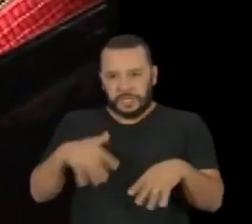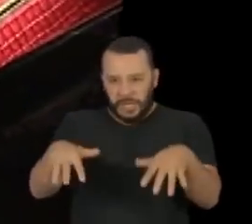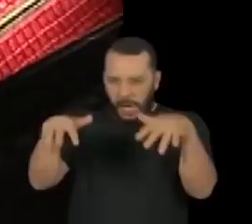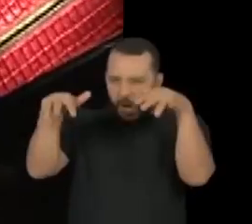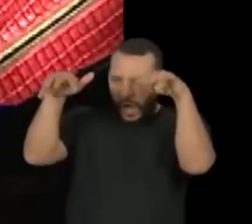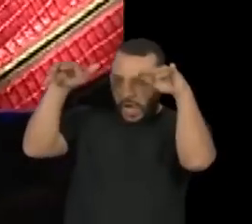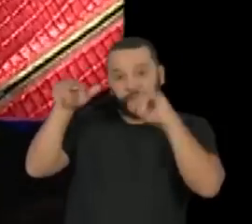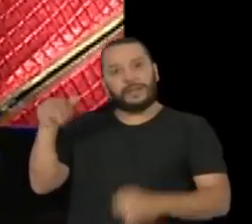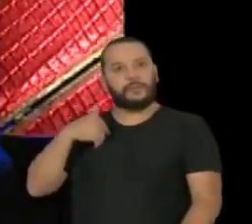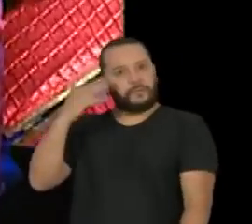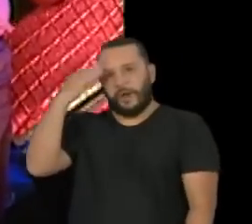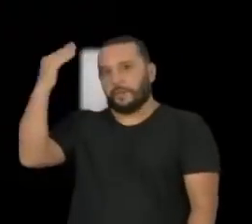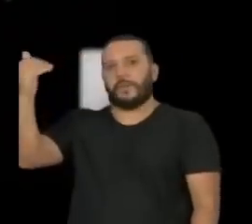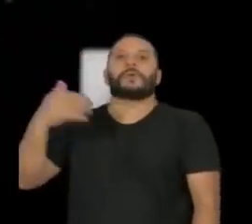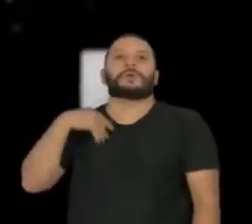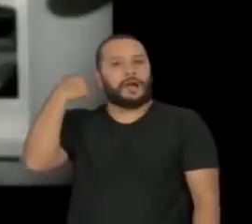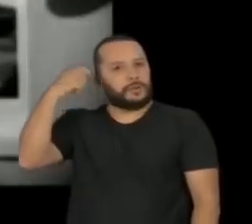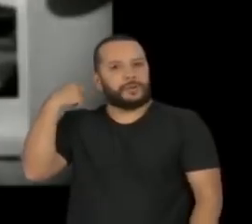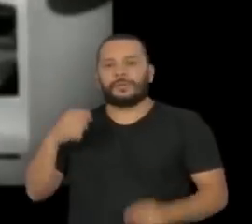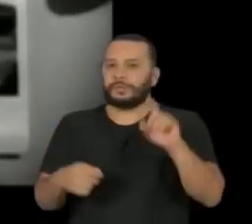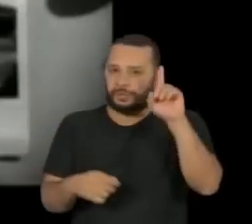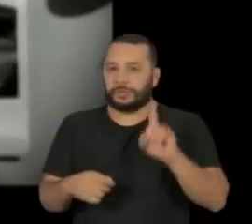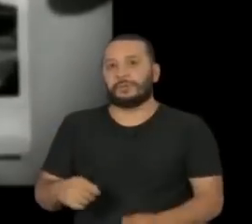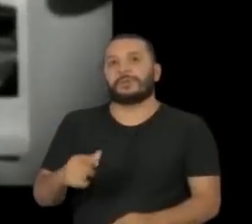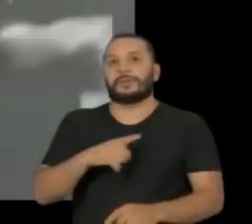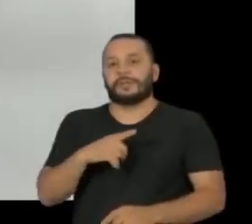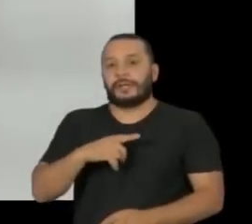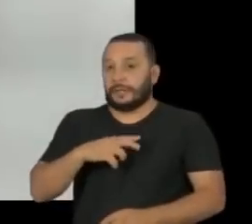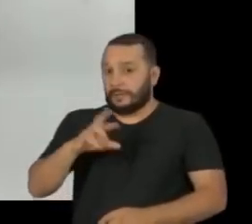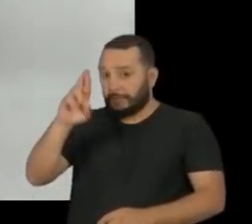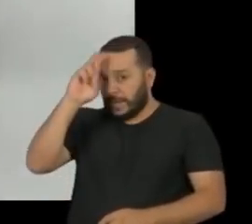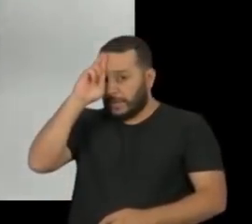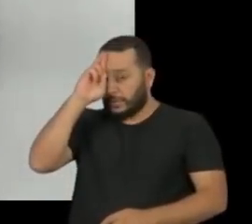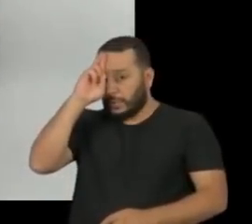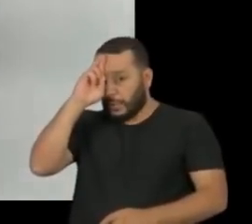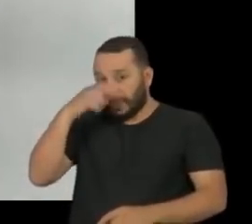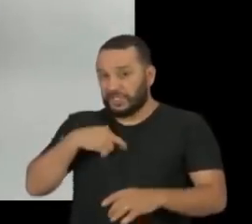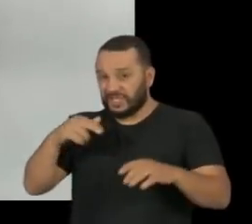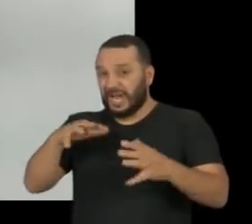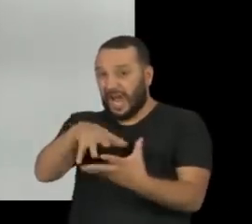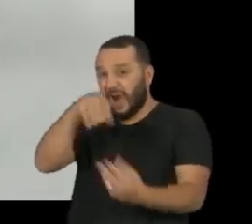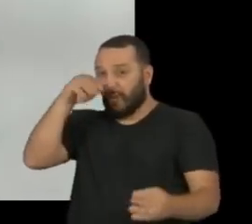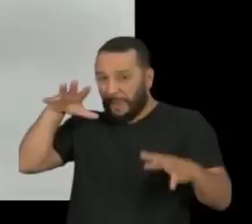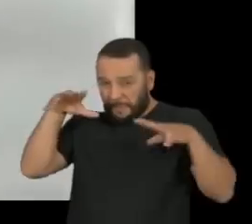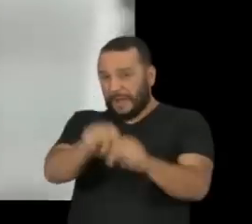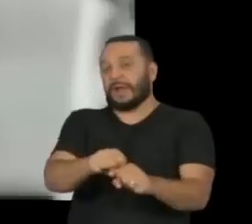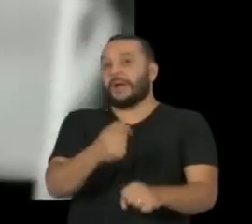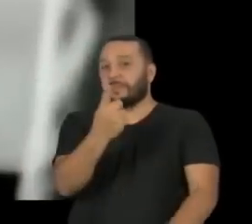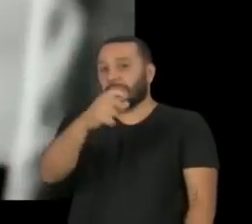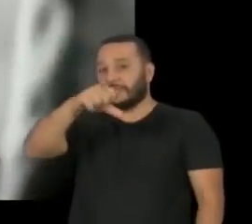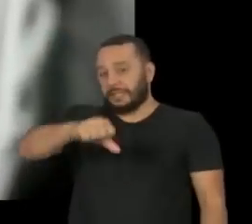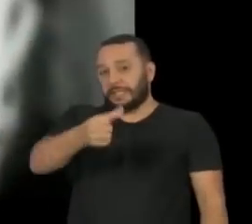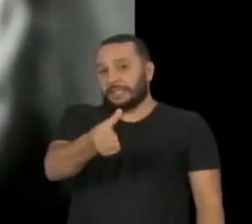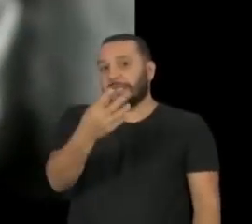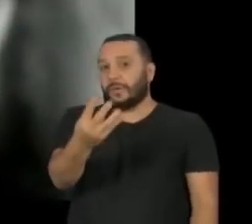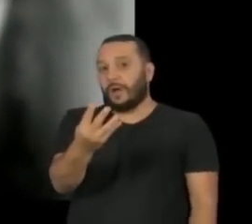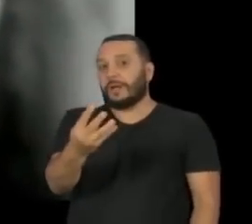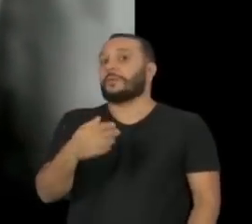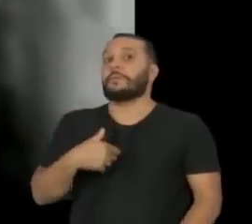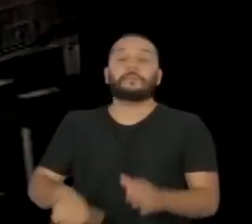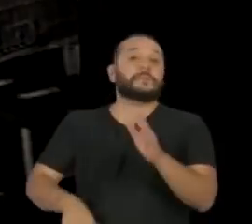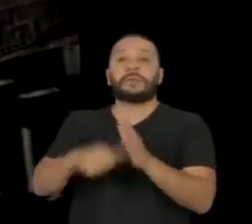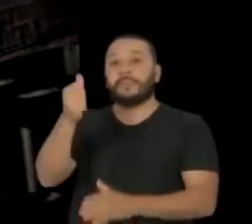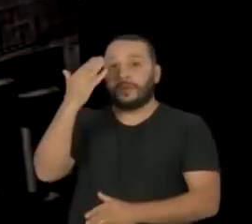fama como ator e diretor. A Meia-Noite Levarei Sua Alma, de 1964, foi seu primeiro